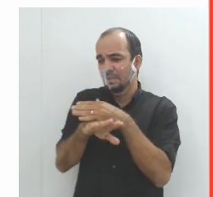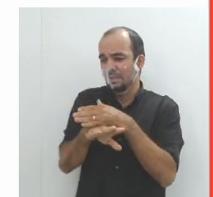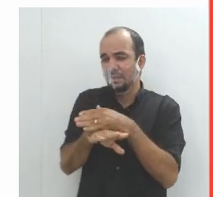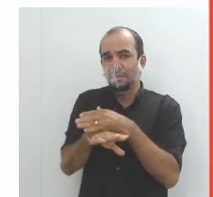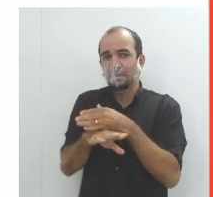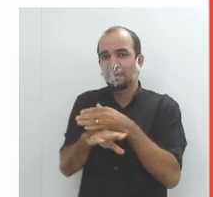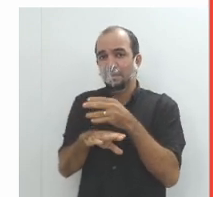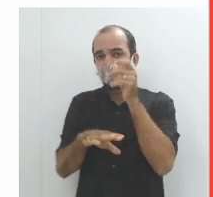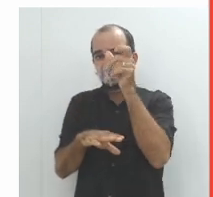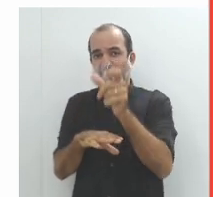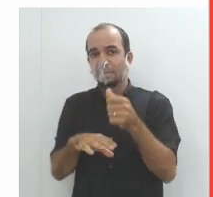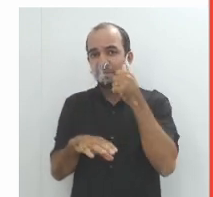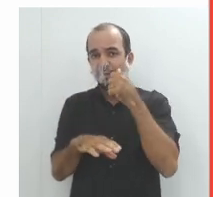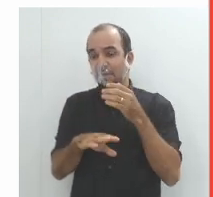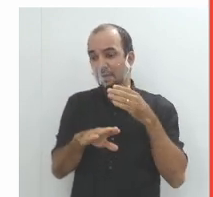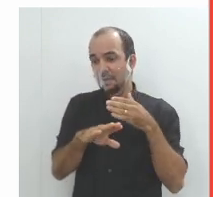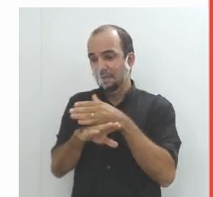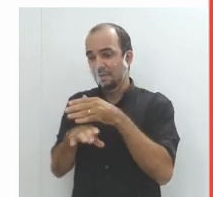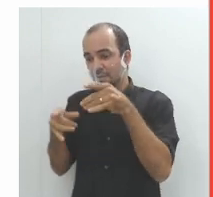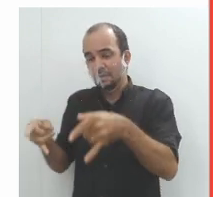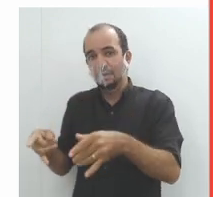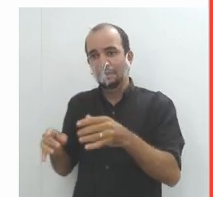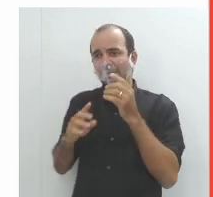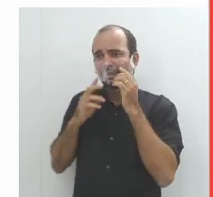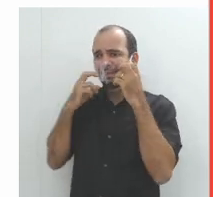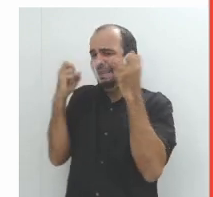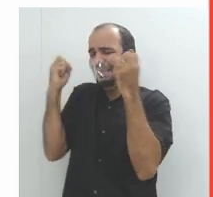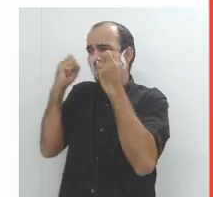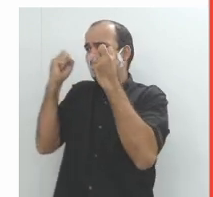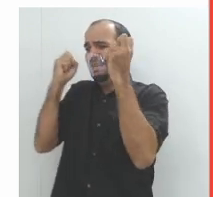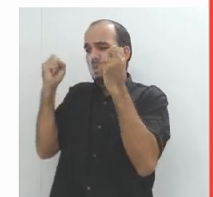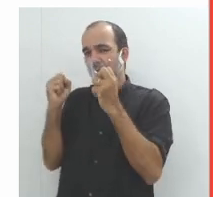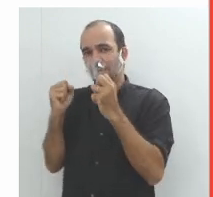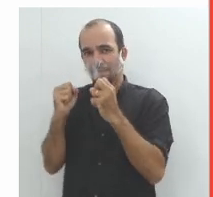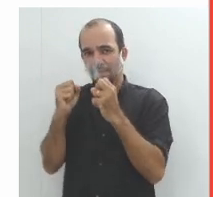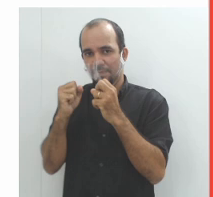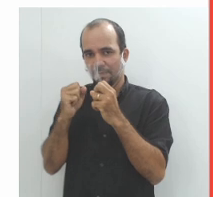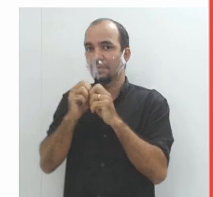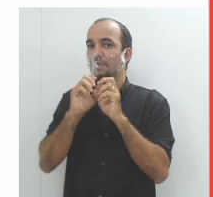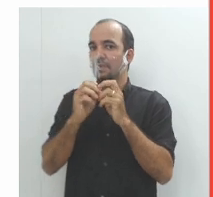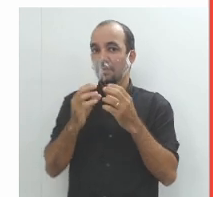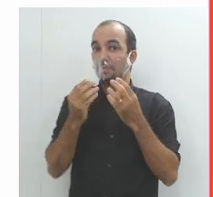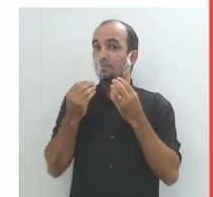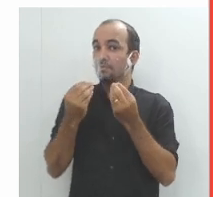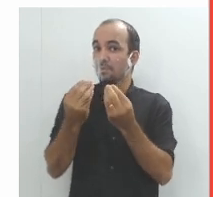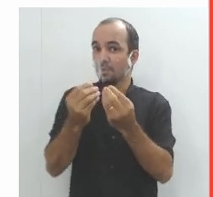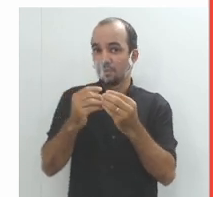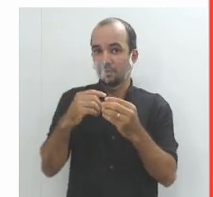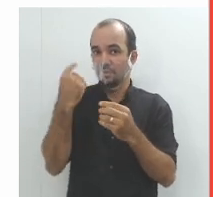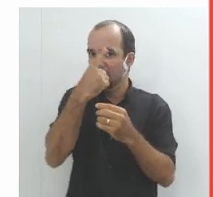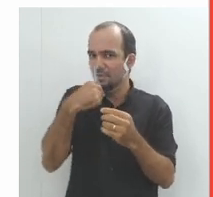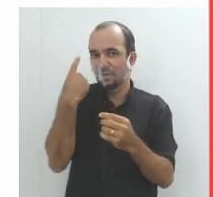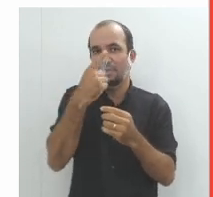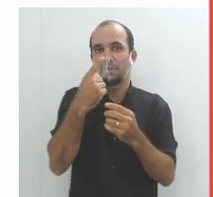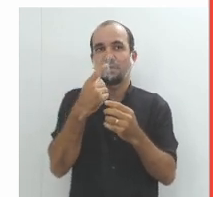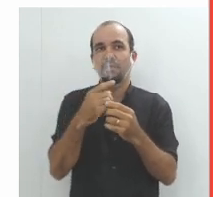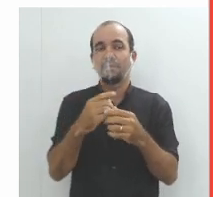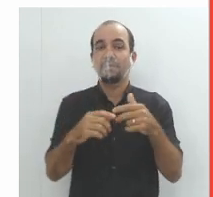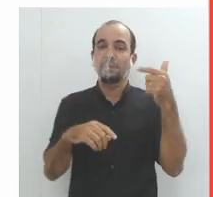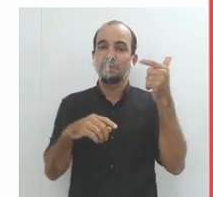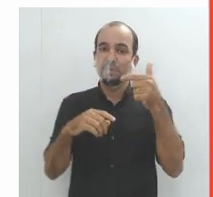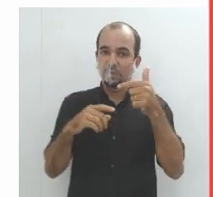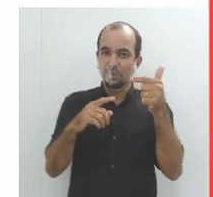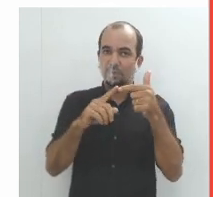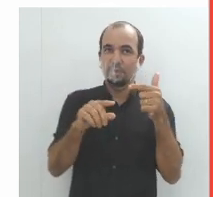desesperadamente. Agora vamos à segunda. Para fugir da barata, Ana correu com